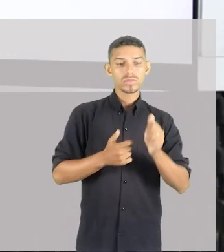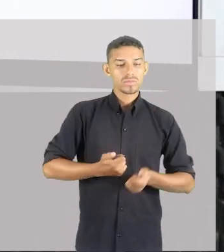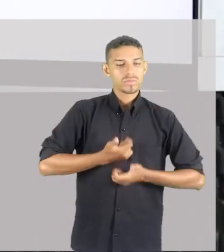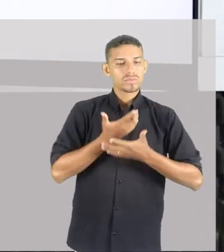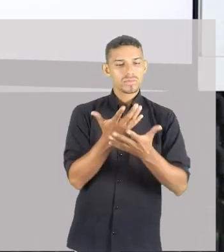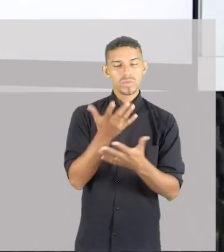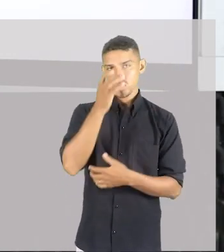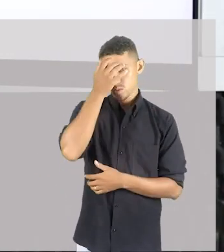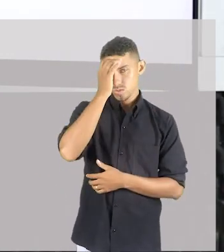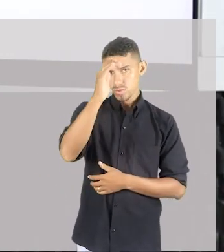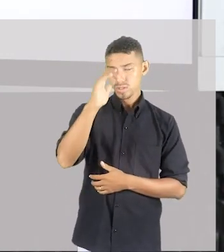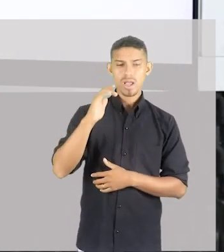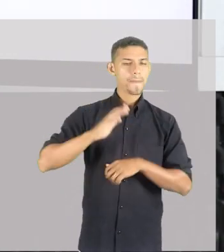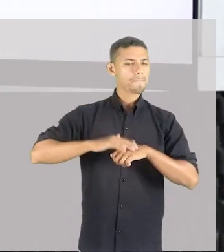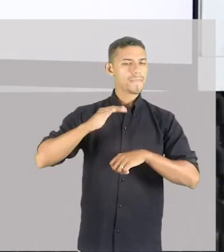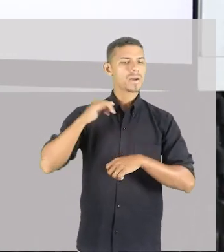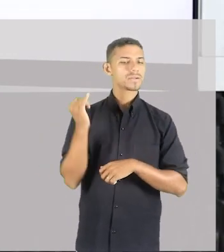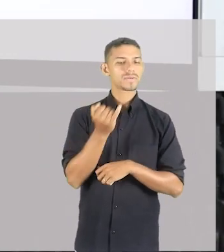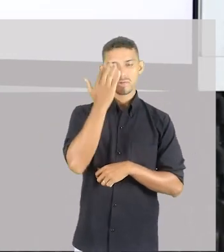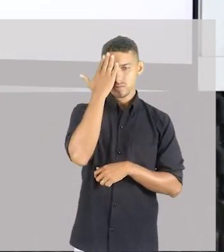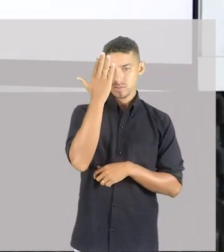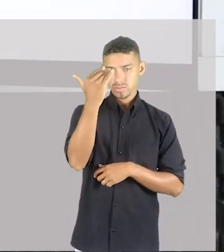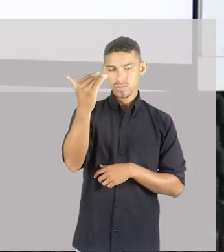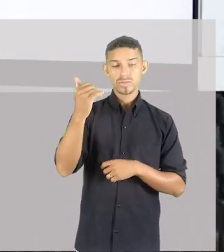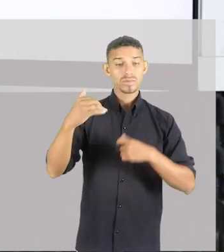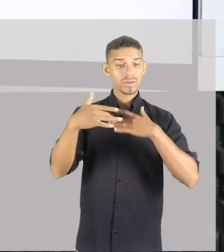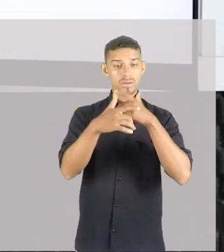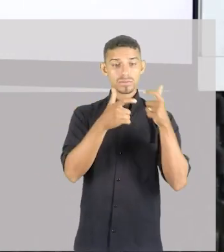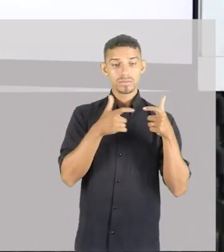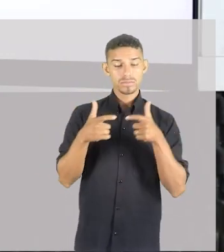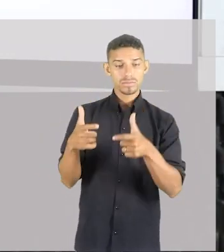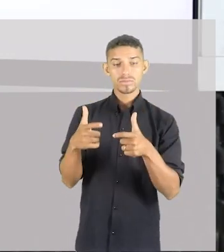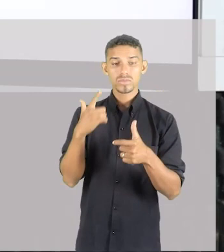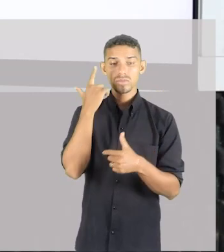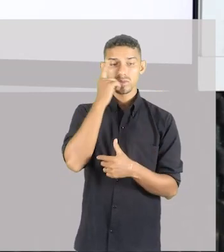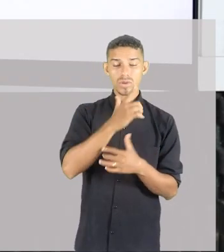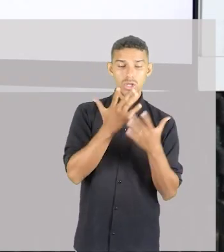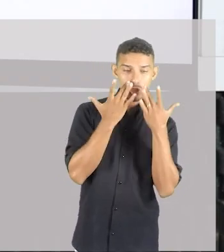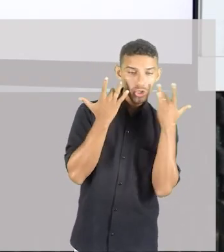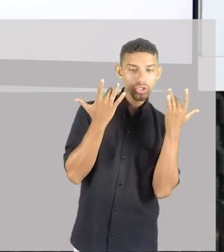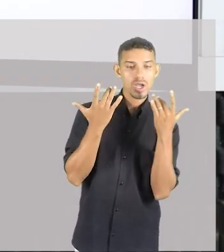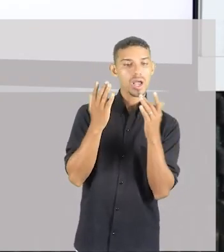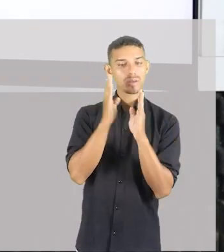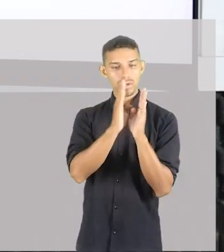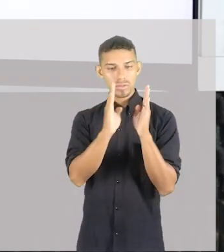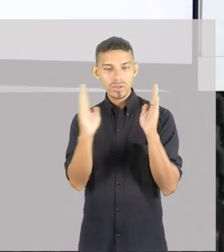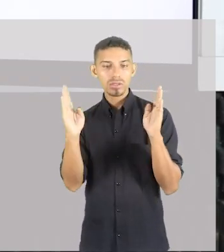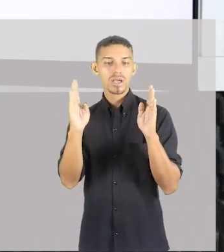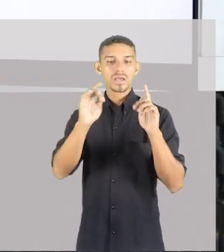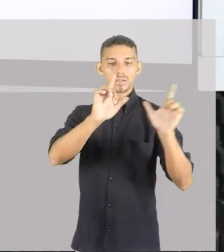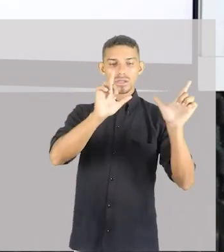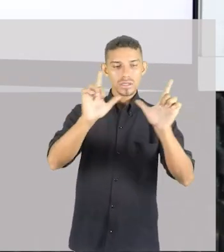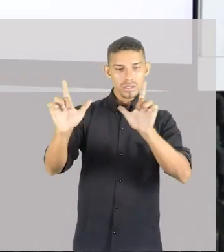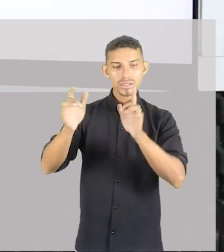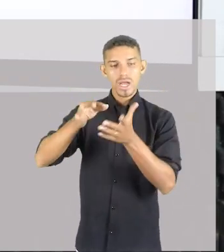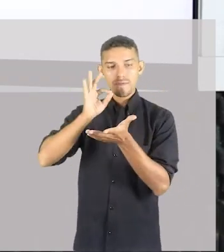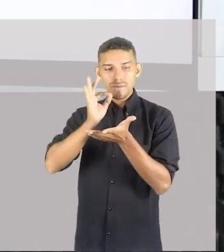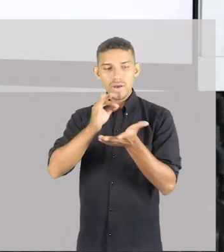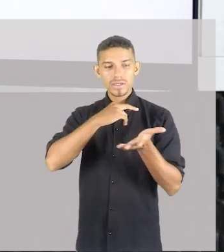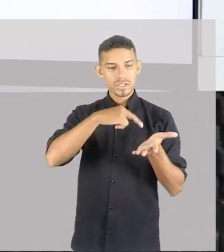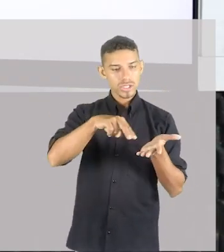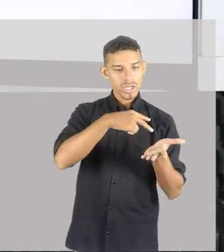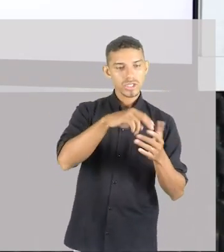manifestações culturais das mais diversas modalidades. Contam com teatros, bibliotecas, galerias, cafés,